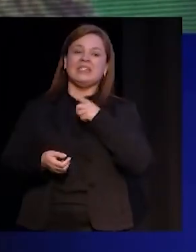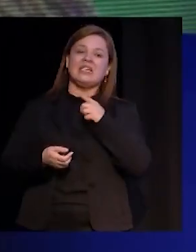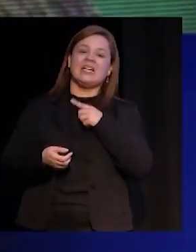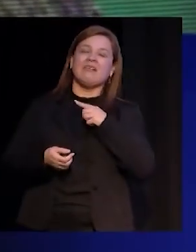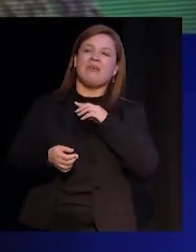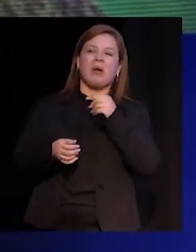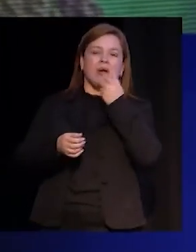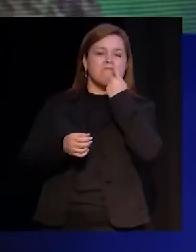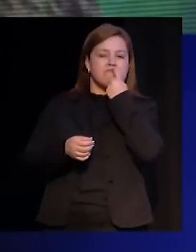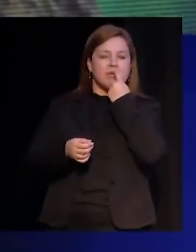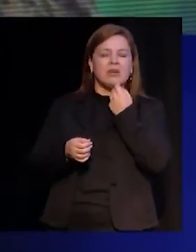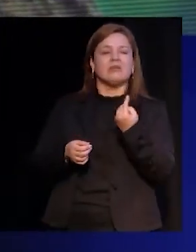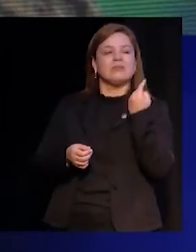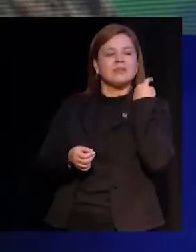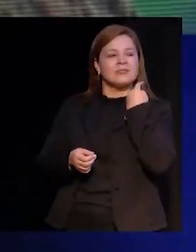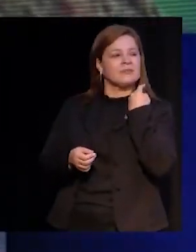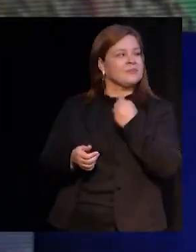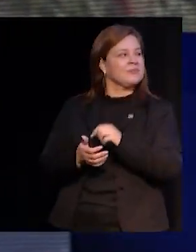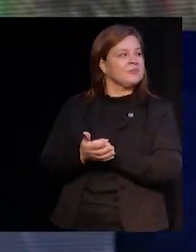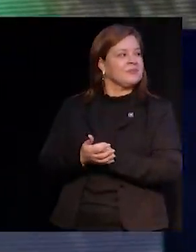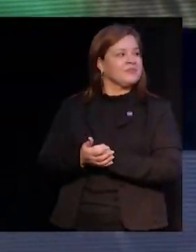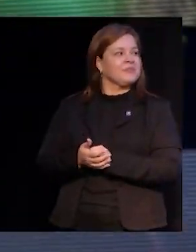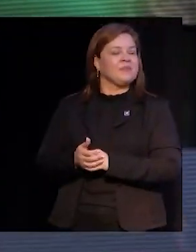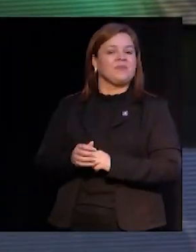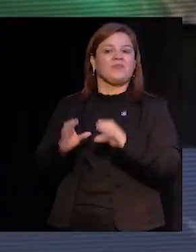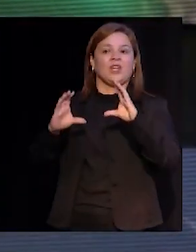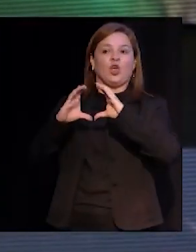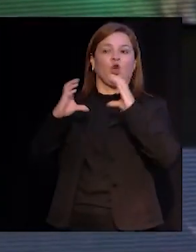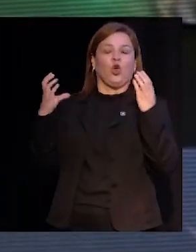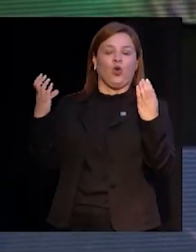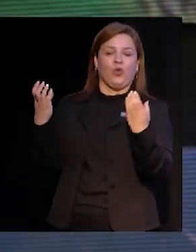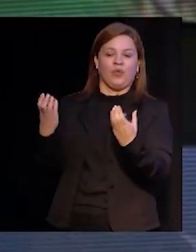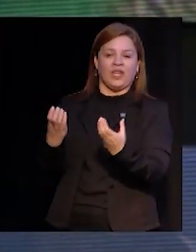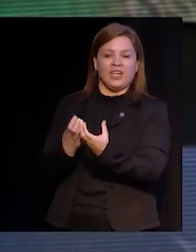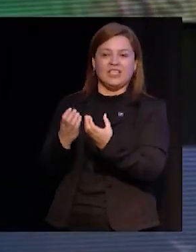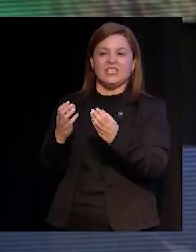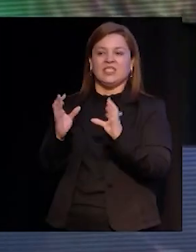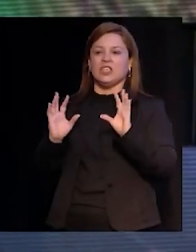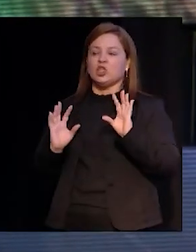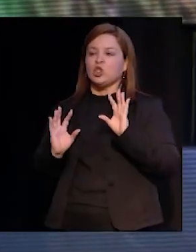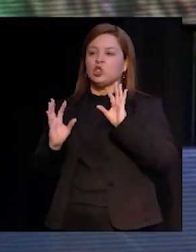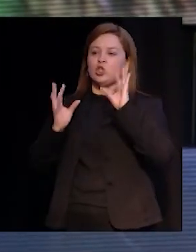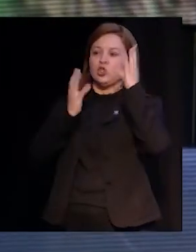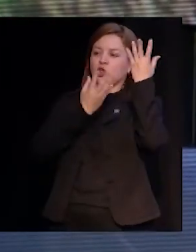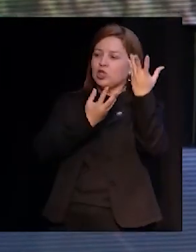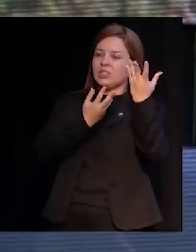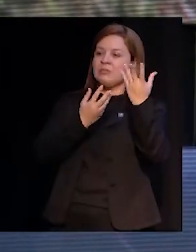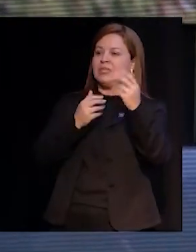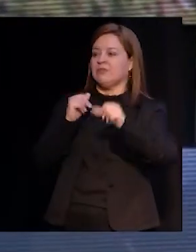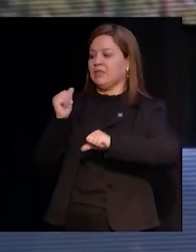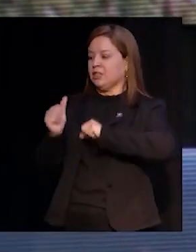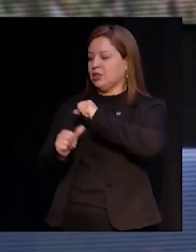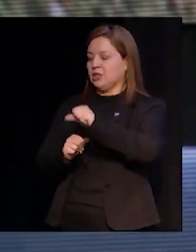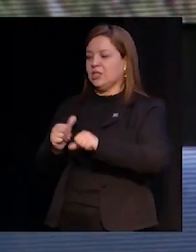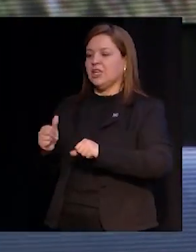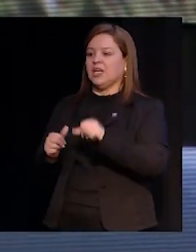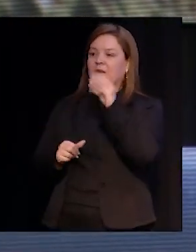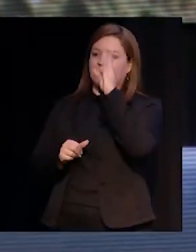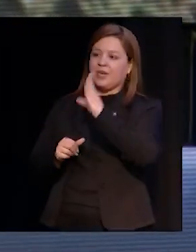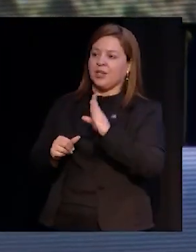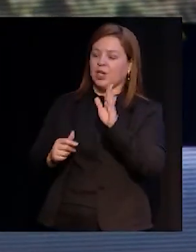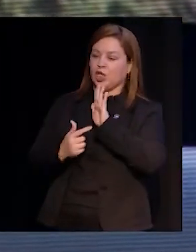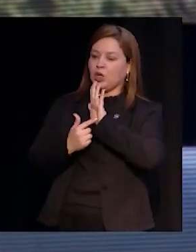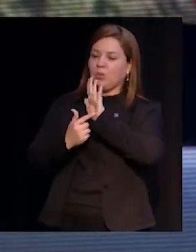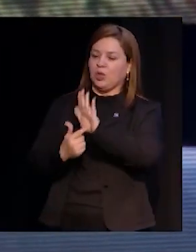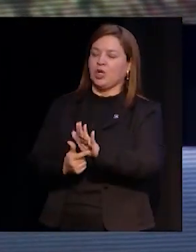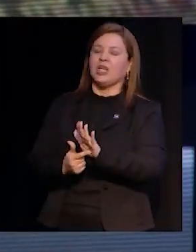às vésperas da Conferência de Mudanças Climáticas que vai acontecer no Brasil e nós não apresentamos